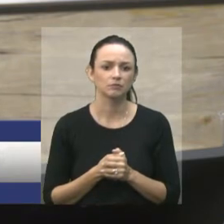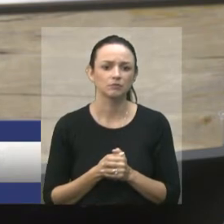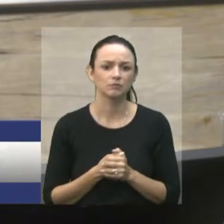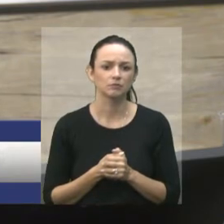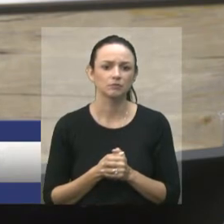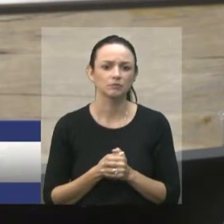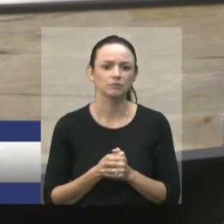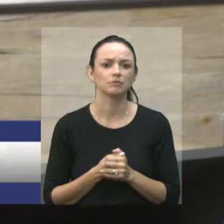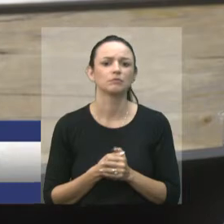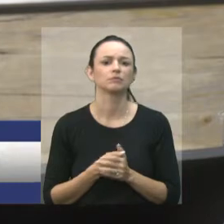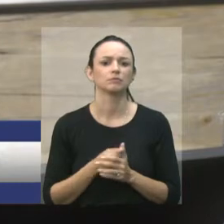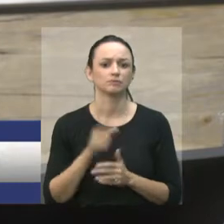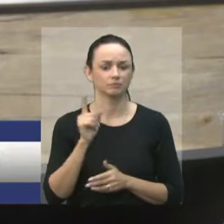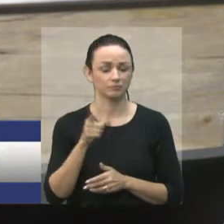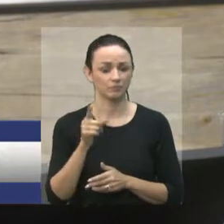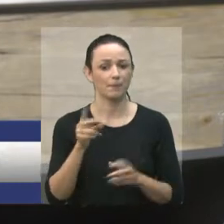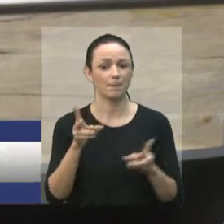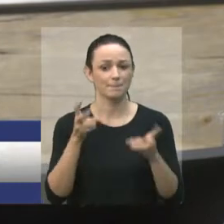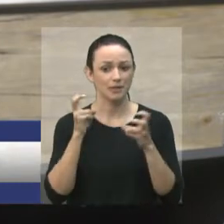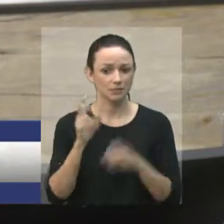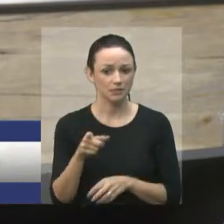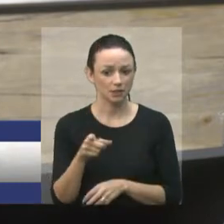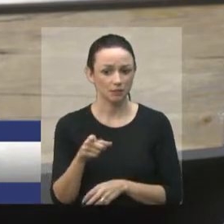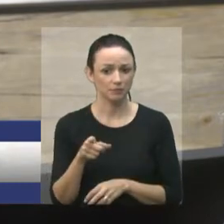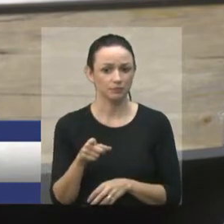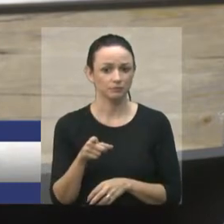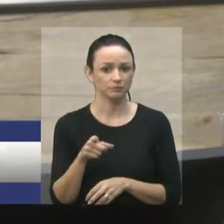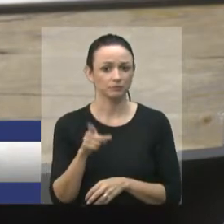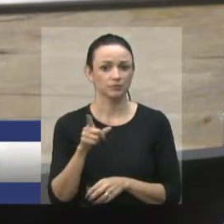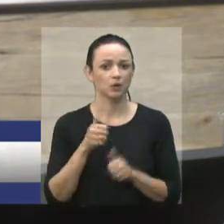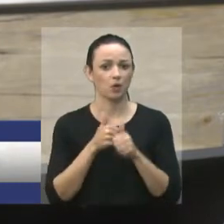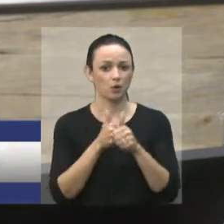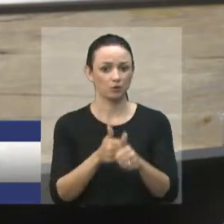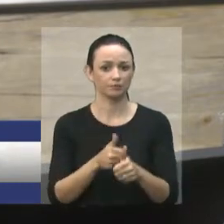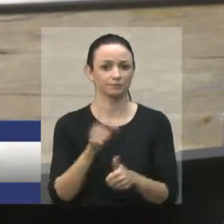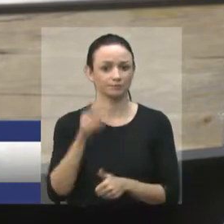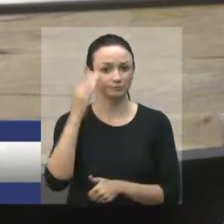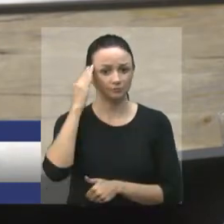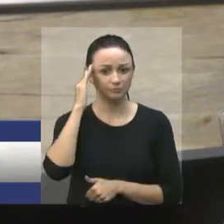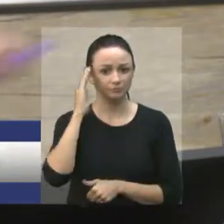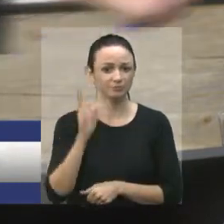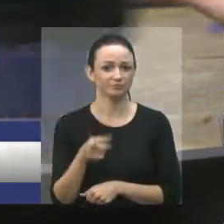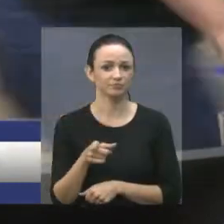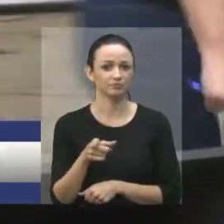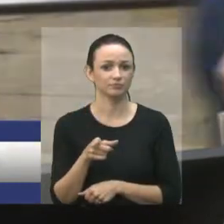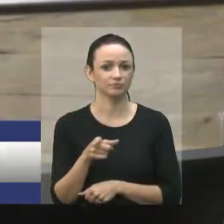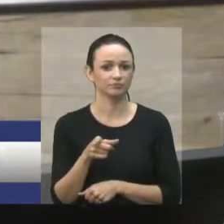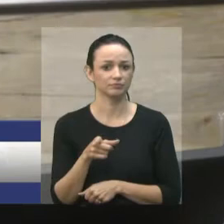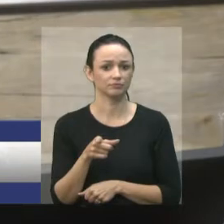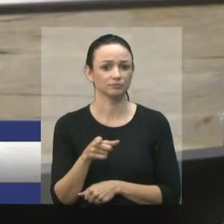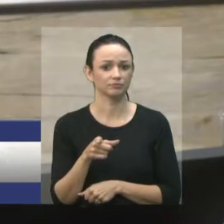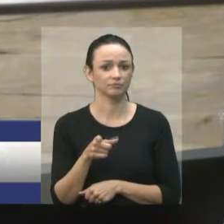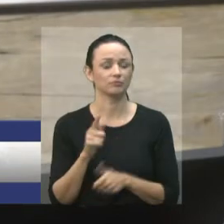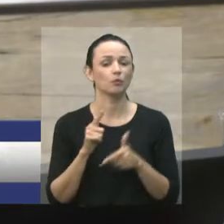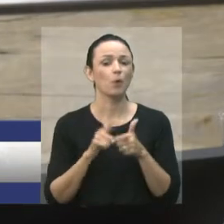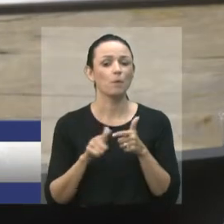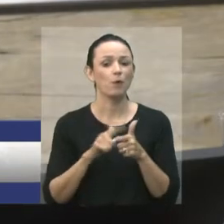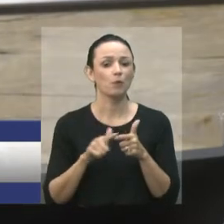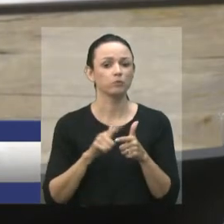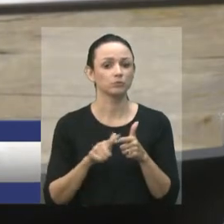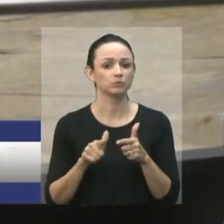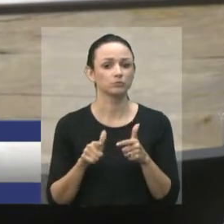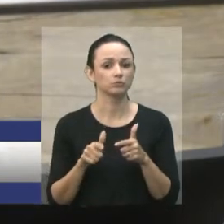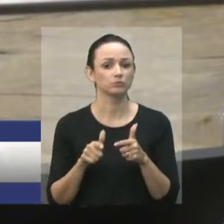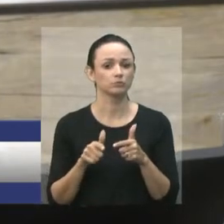Percebam bem, os senhores, e eu gostaria que quem acompanha isso entendesse também. né? Que o problema maior,